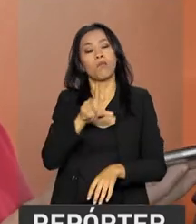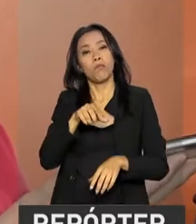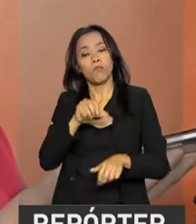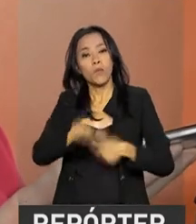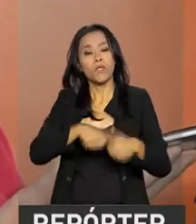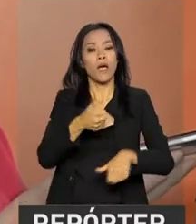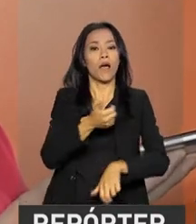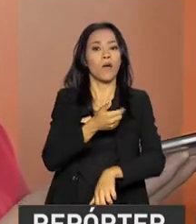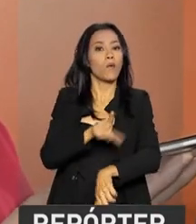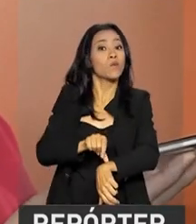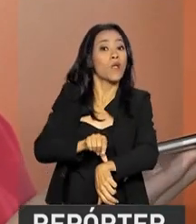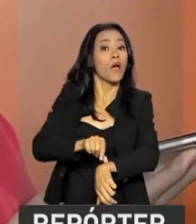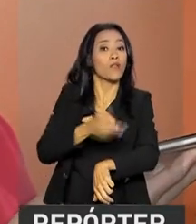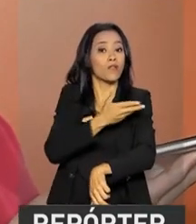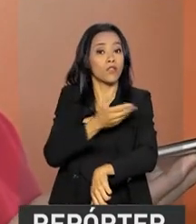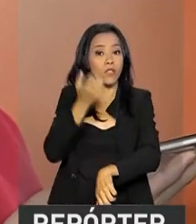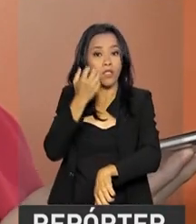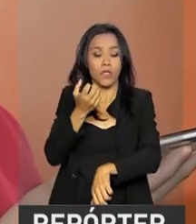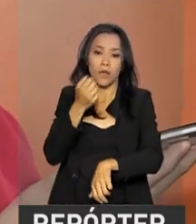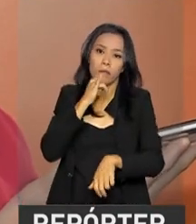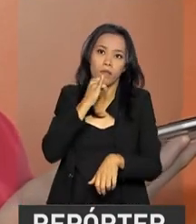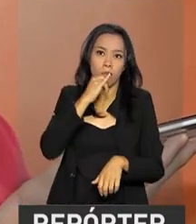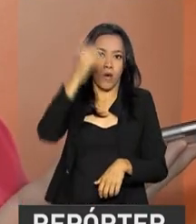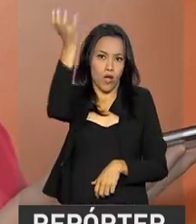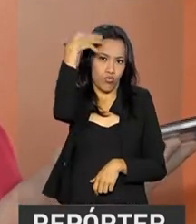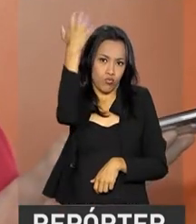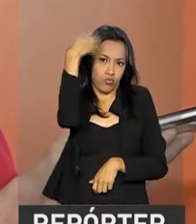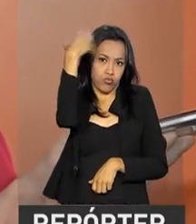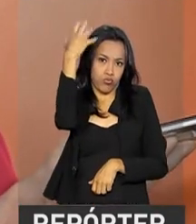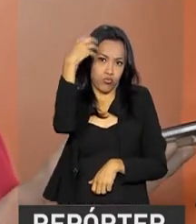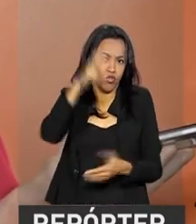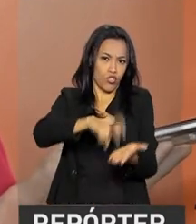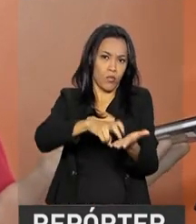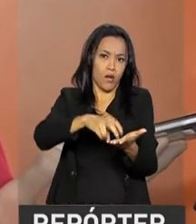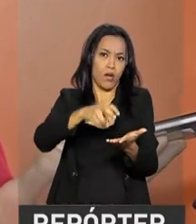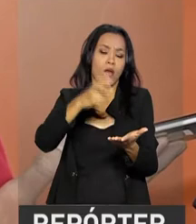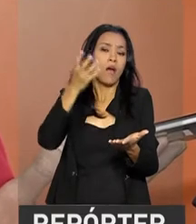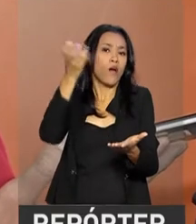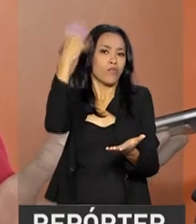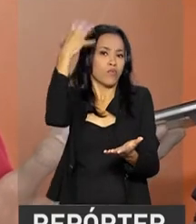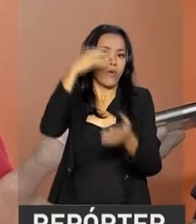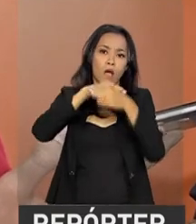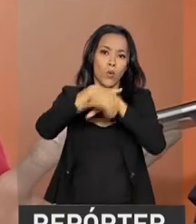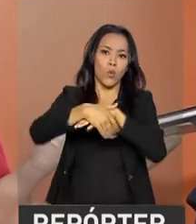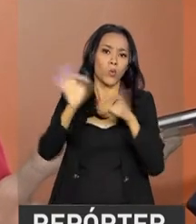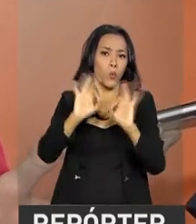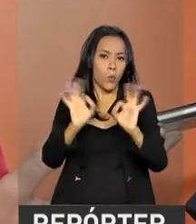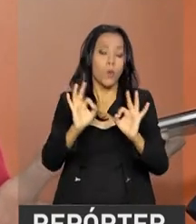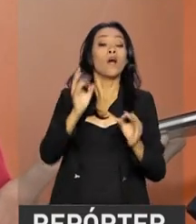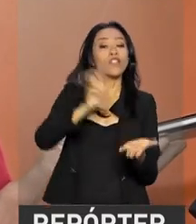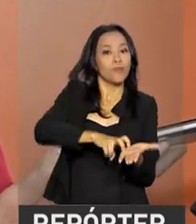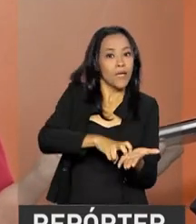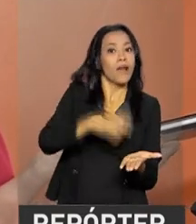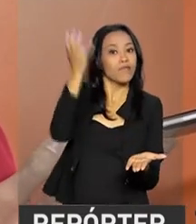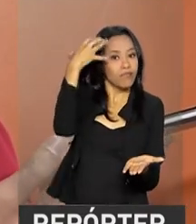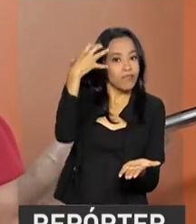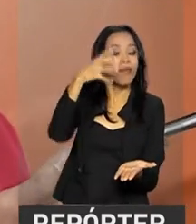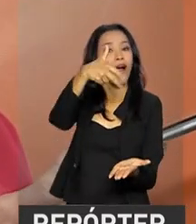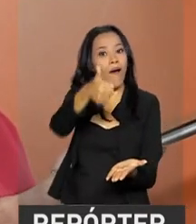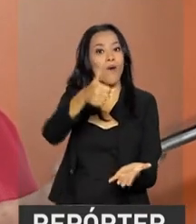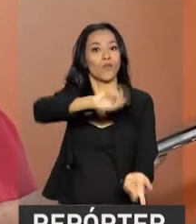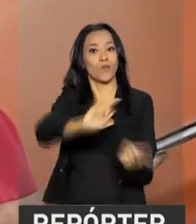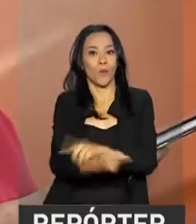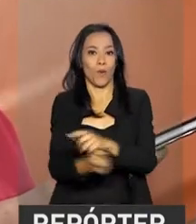consumo por exemplo deixar de tomar banho à noite tomar banho de manhã ele é está é